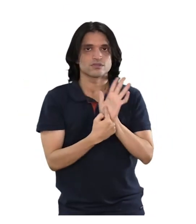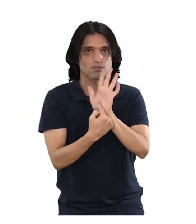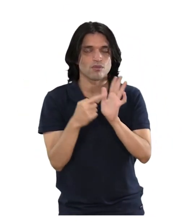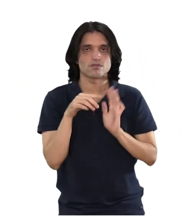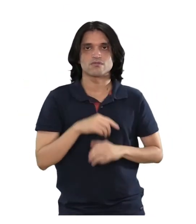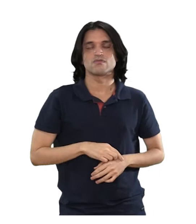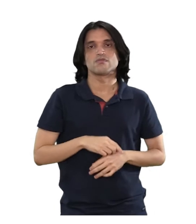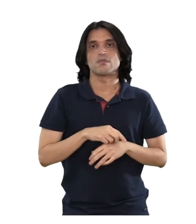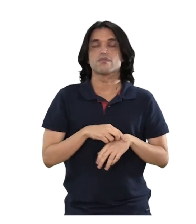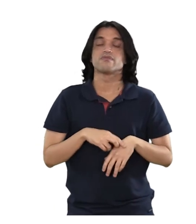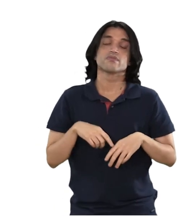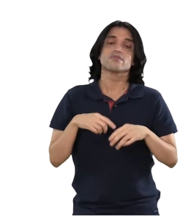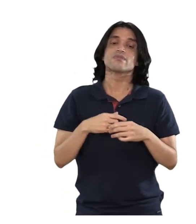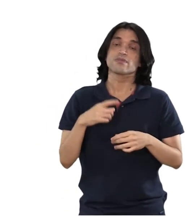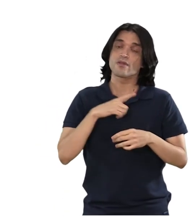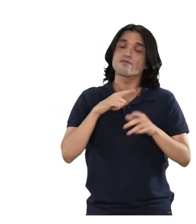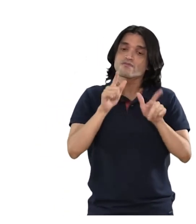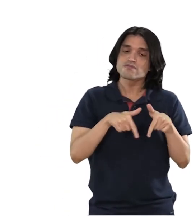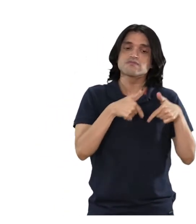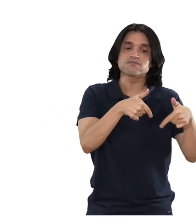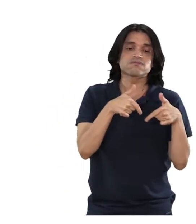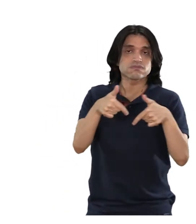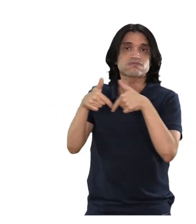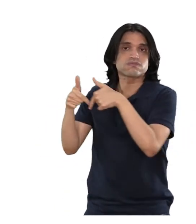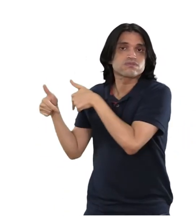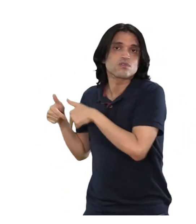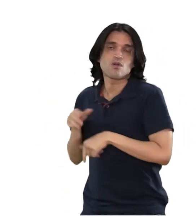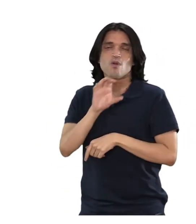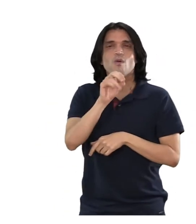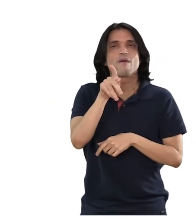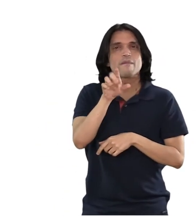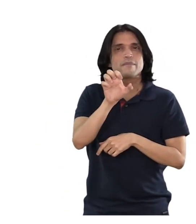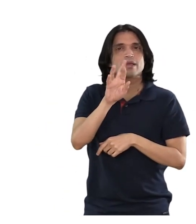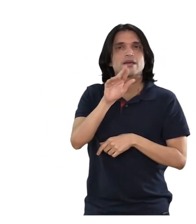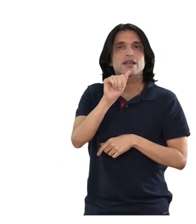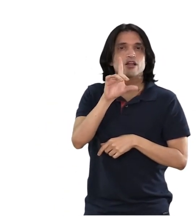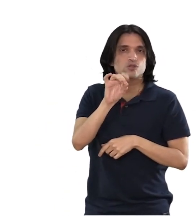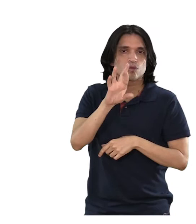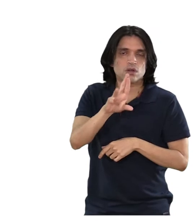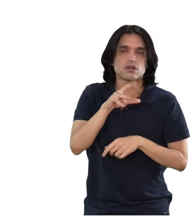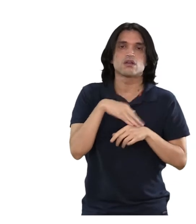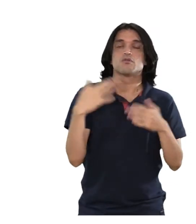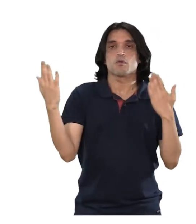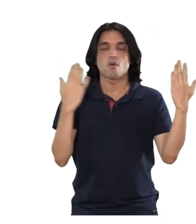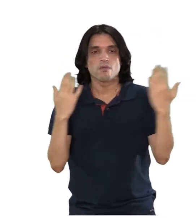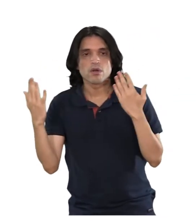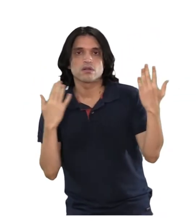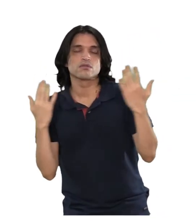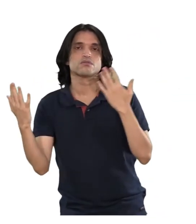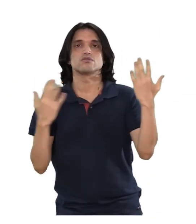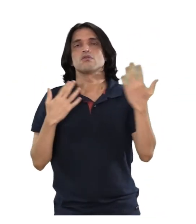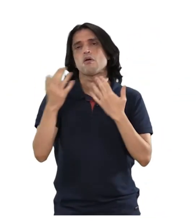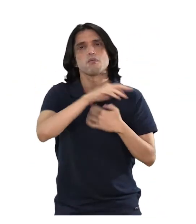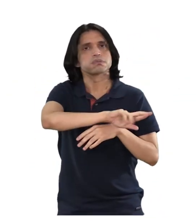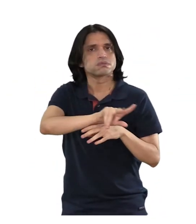funções que podem ser desempenhadas pelos operadores, como comparação entre argumentos, indicação de pressupostos, entre